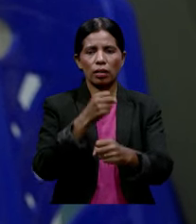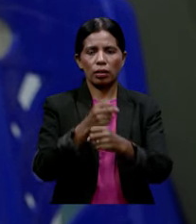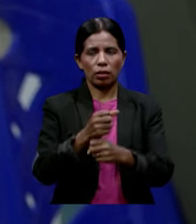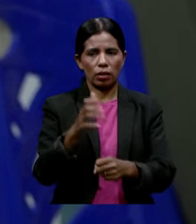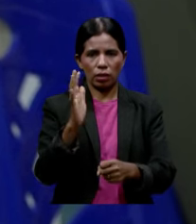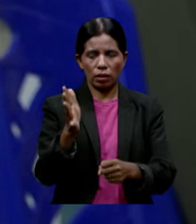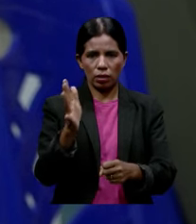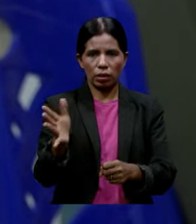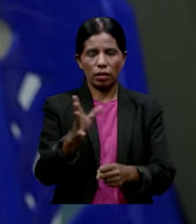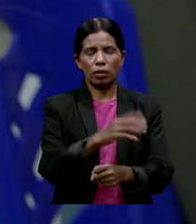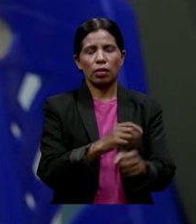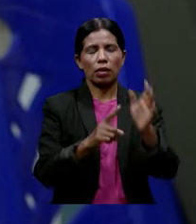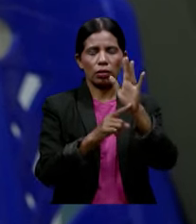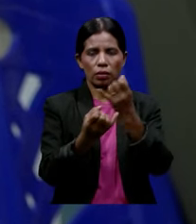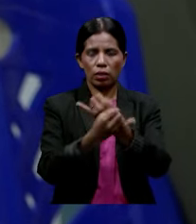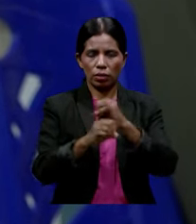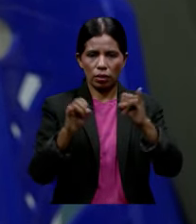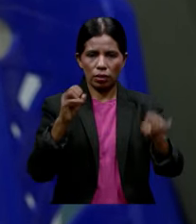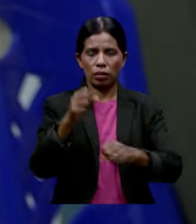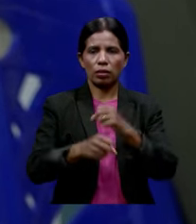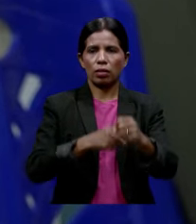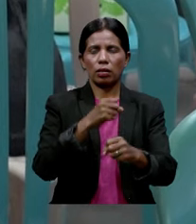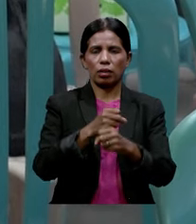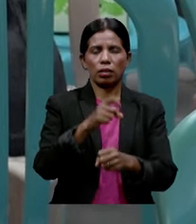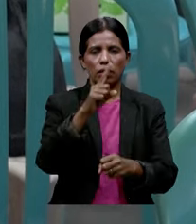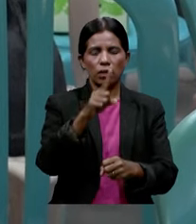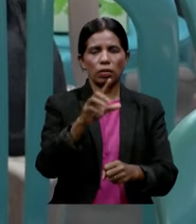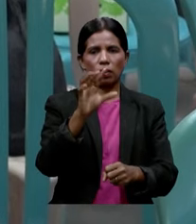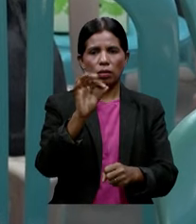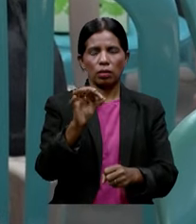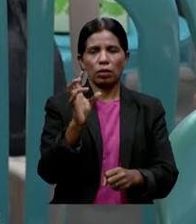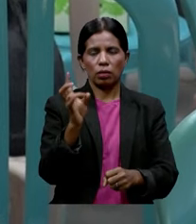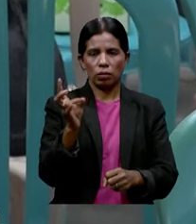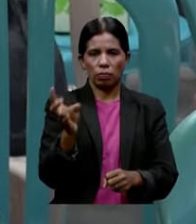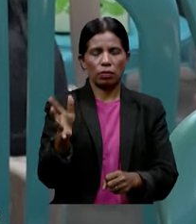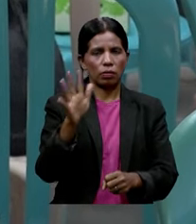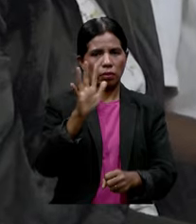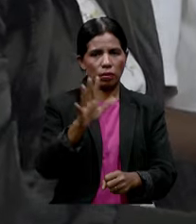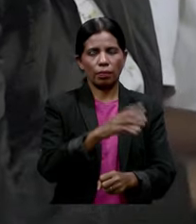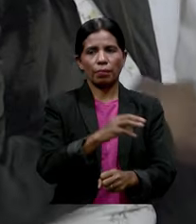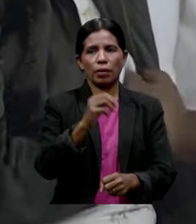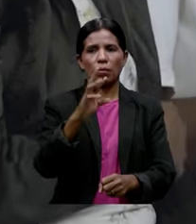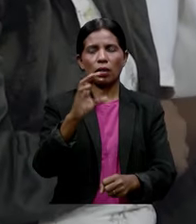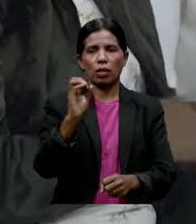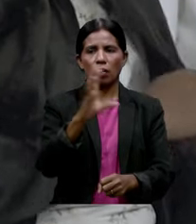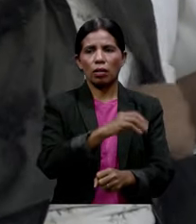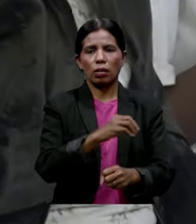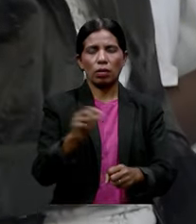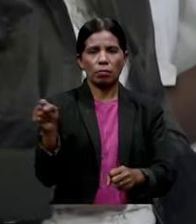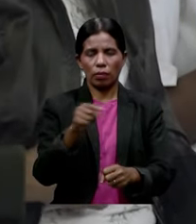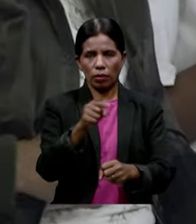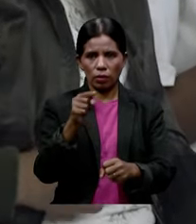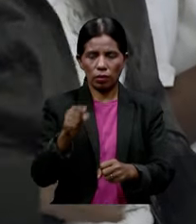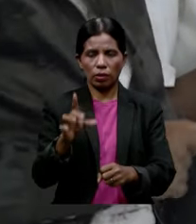Nulo, a foi em proclamação de independência e a Tinan reunida a Tussia e Tunures de Lima. Né, Marroco ocupa quase 1%